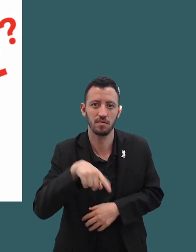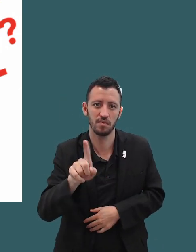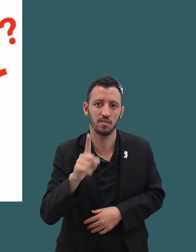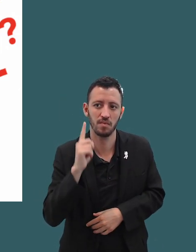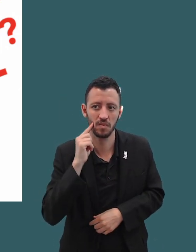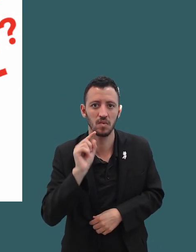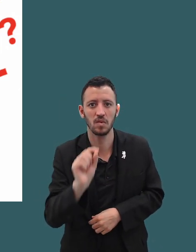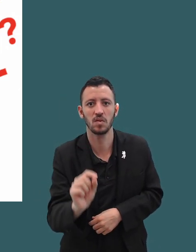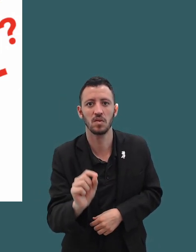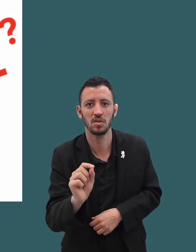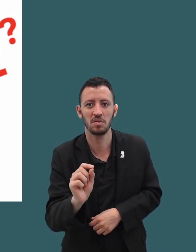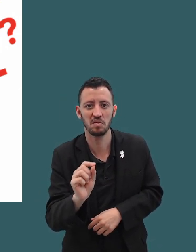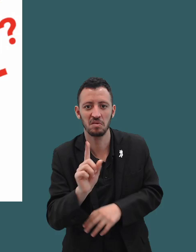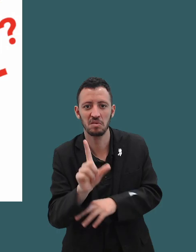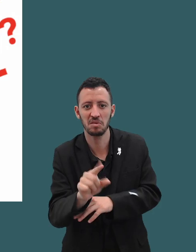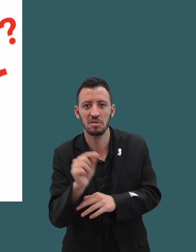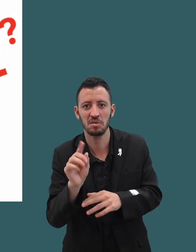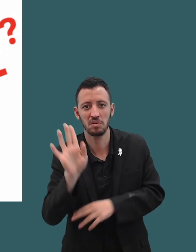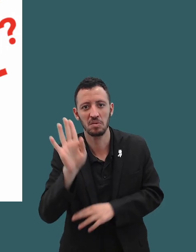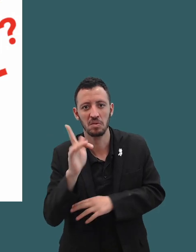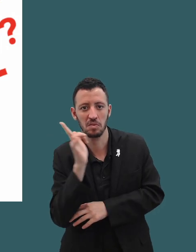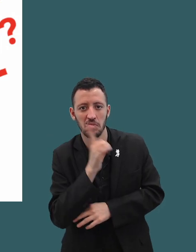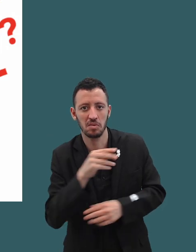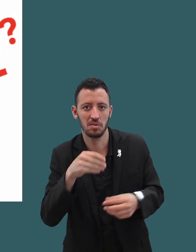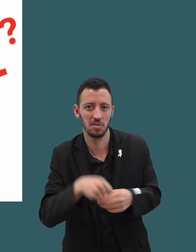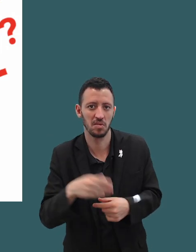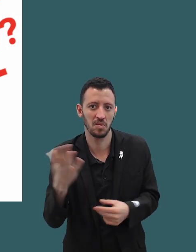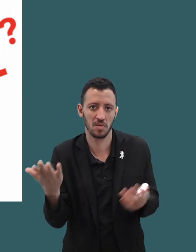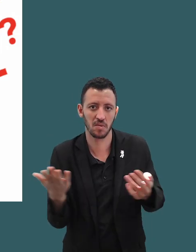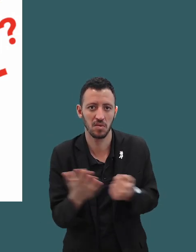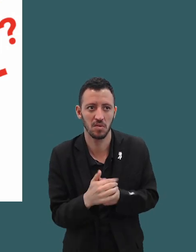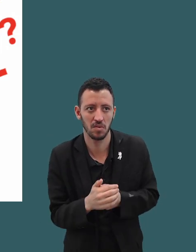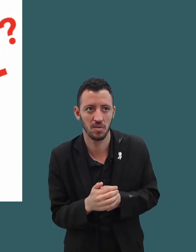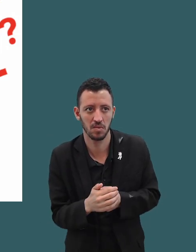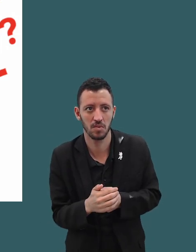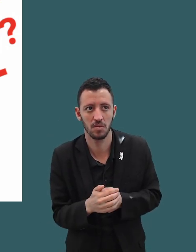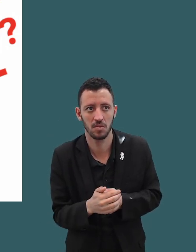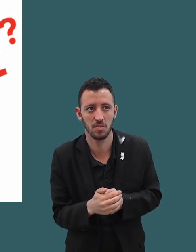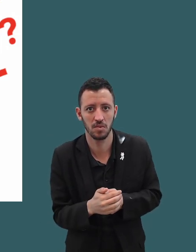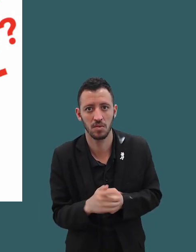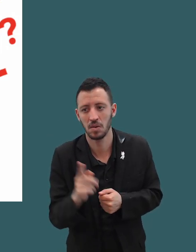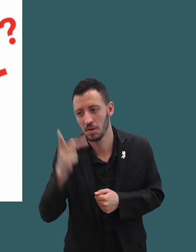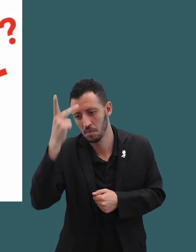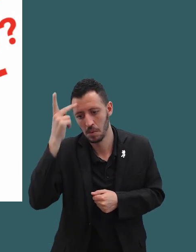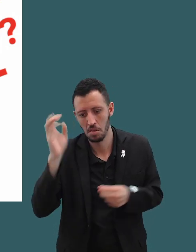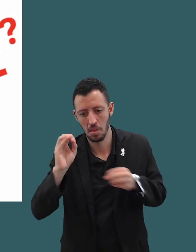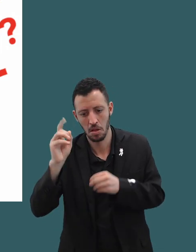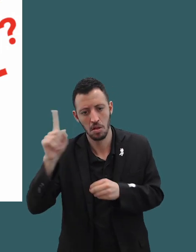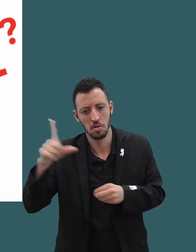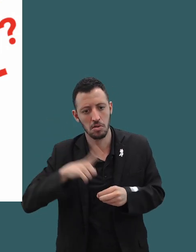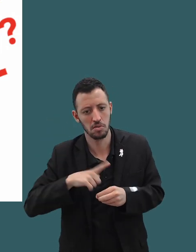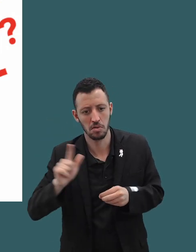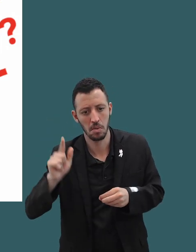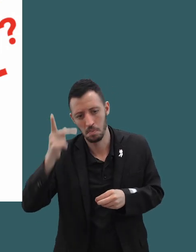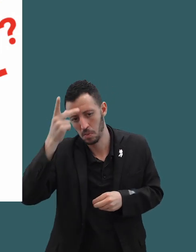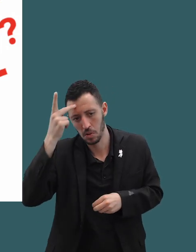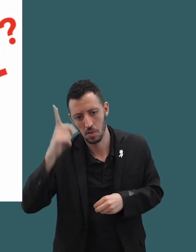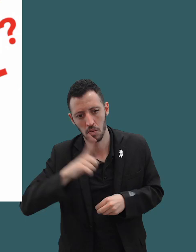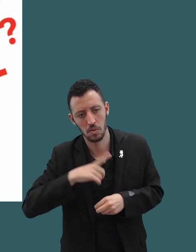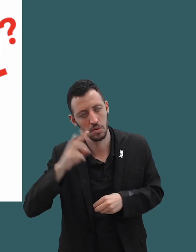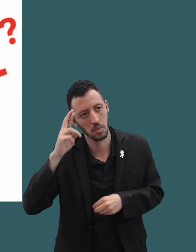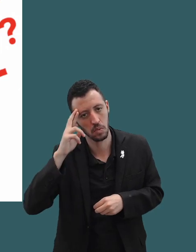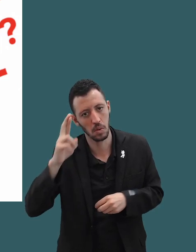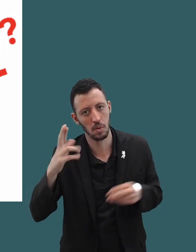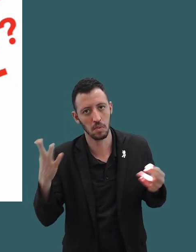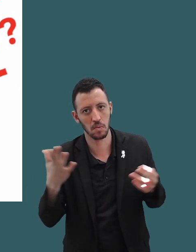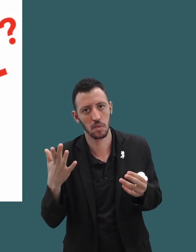ser legitimadas e vão ser construídas nesses espaços, que é uma, assim, é uma terra de ninguém. É uma terra de ninguém e a